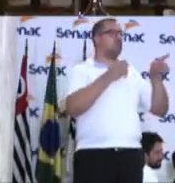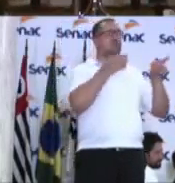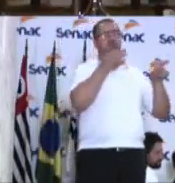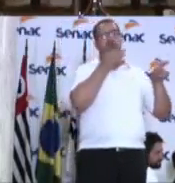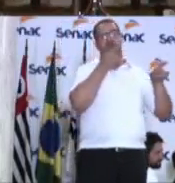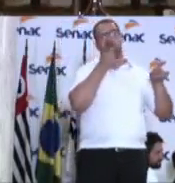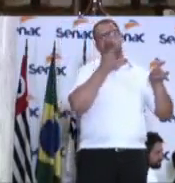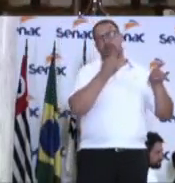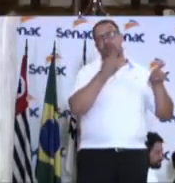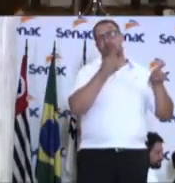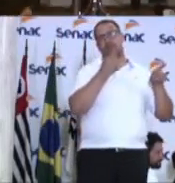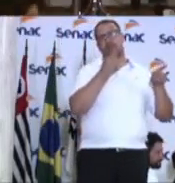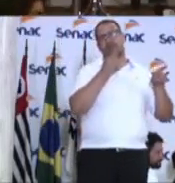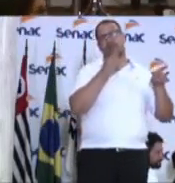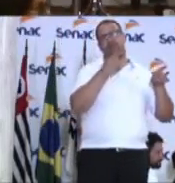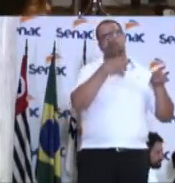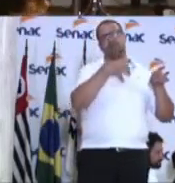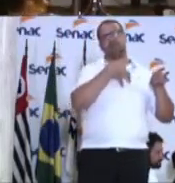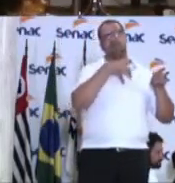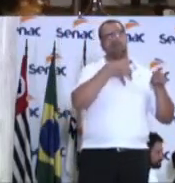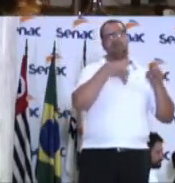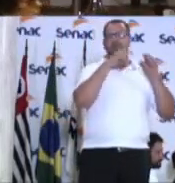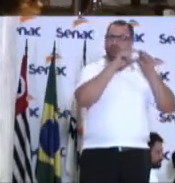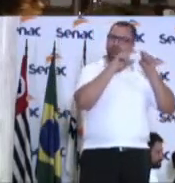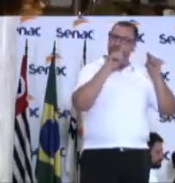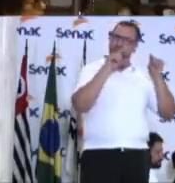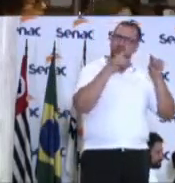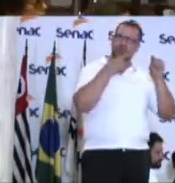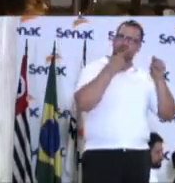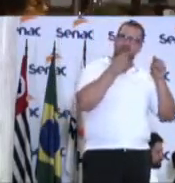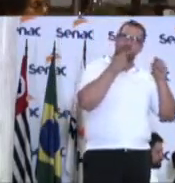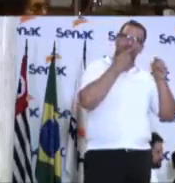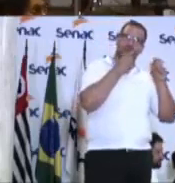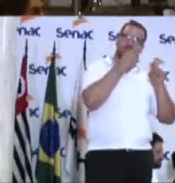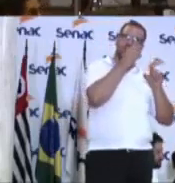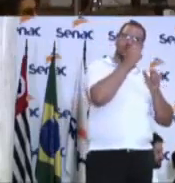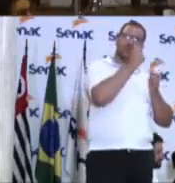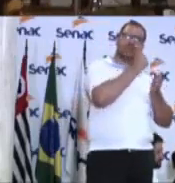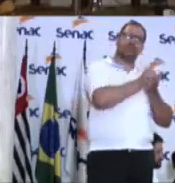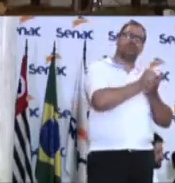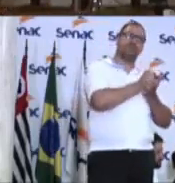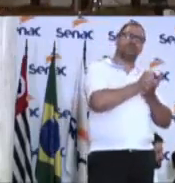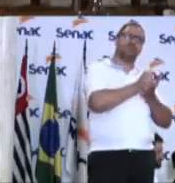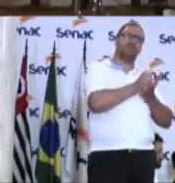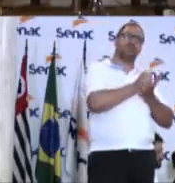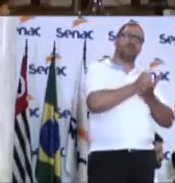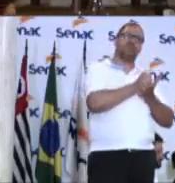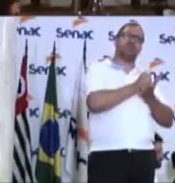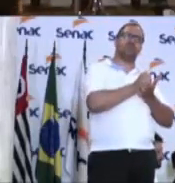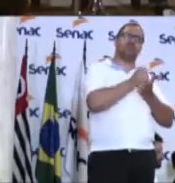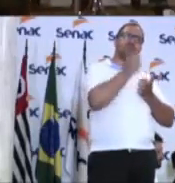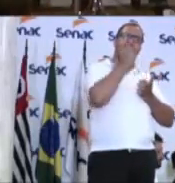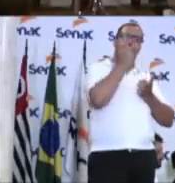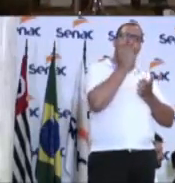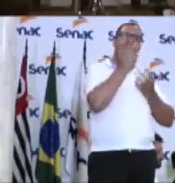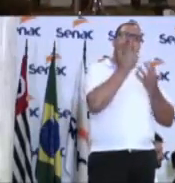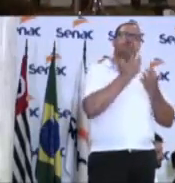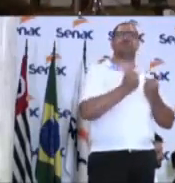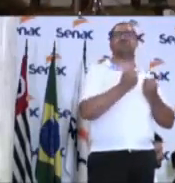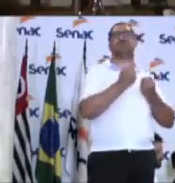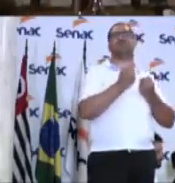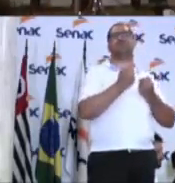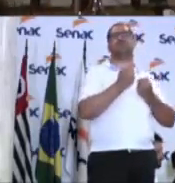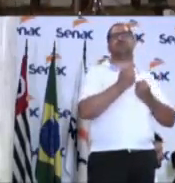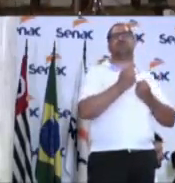É uma observação sobre uma frase que foi falada, que era a marca que sabe demandar, mas não sabe aprovar. E para